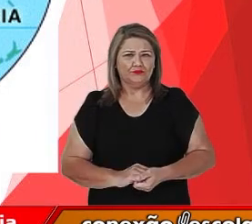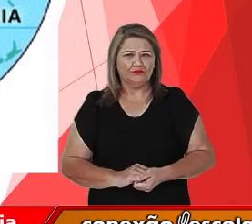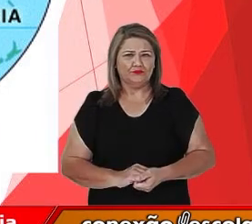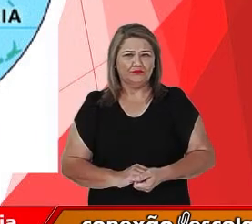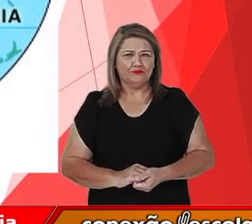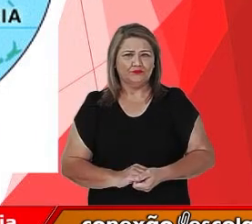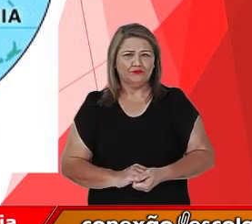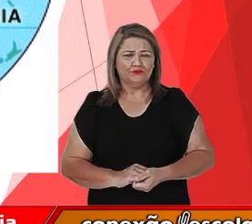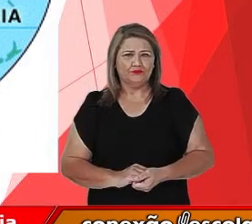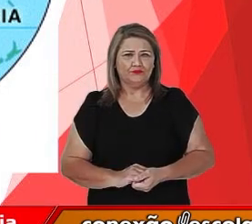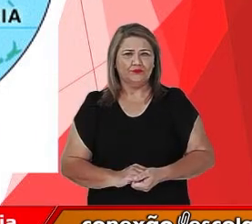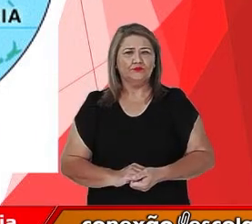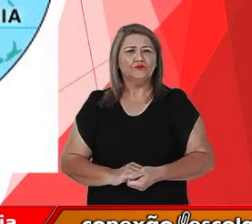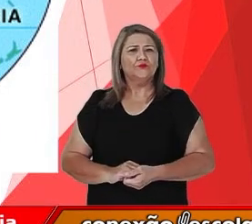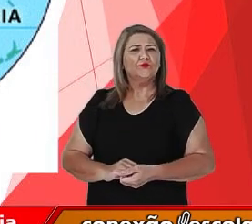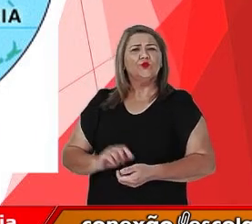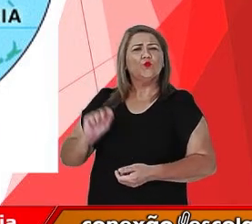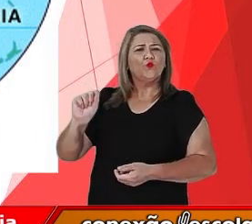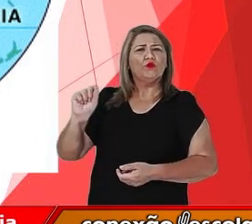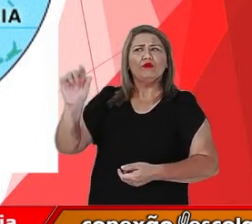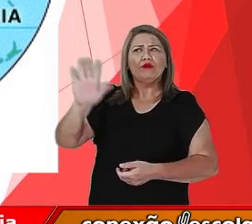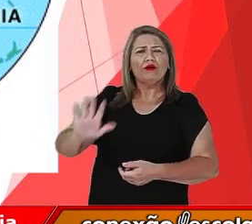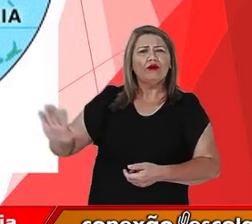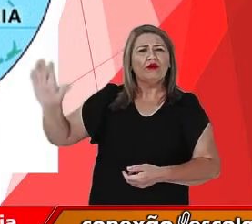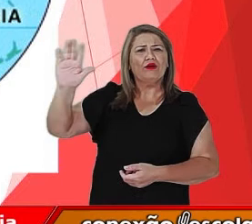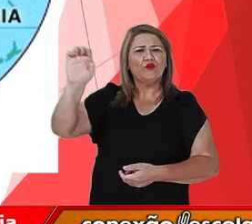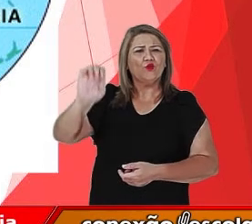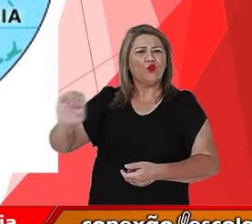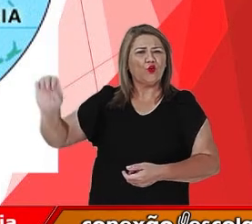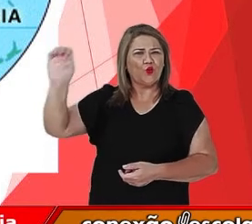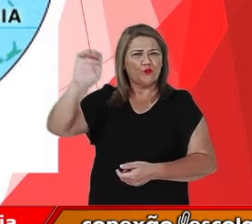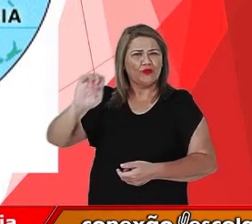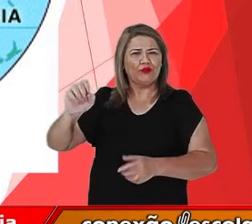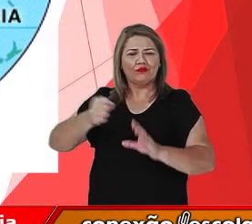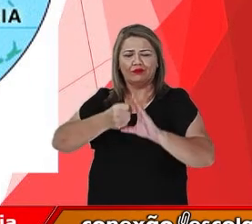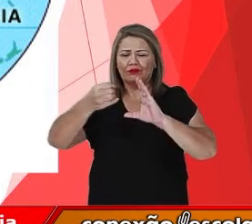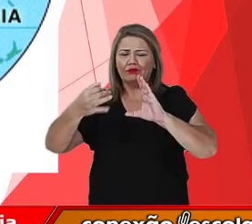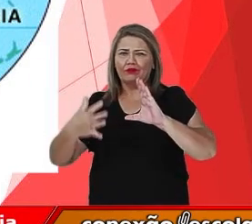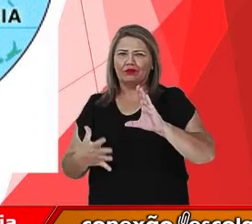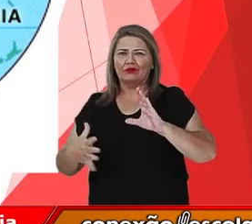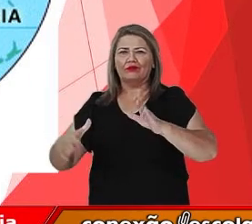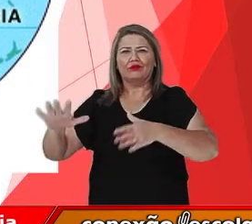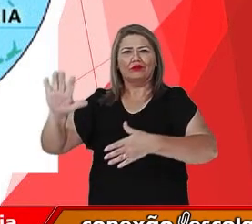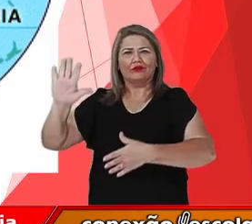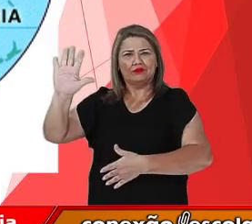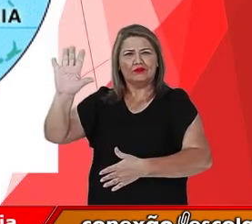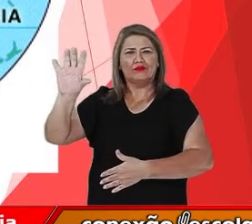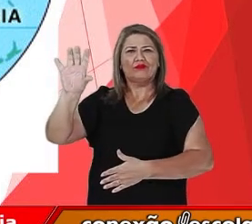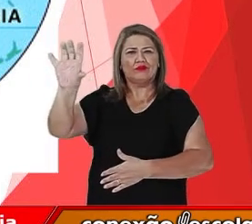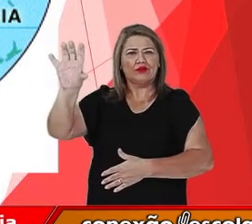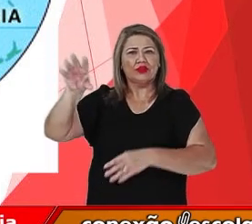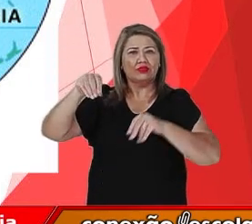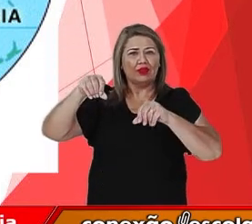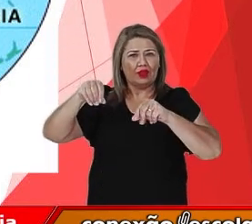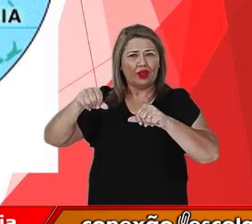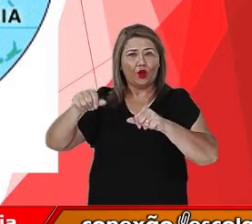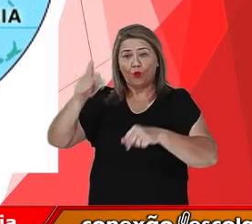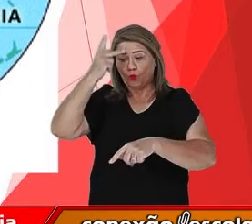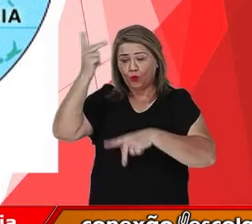dá a esse território a característica de continente, né? O povo